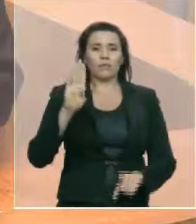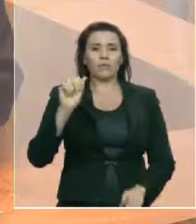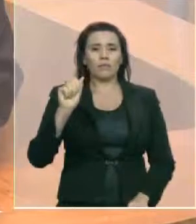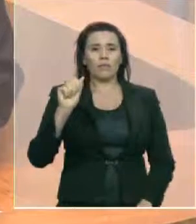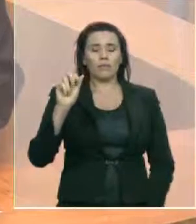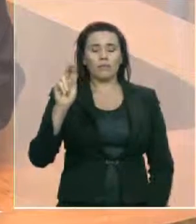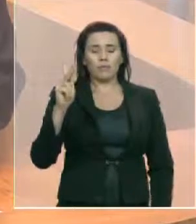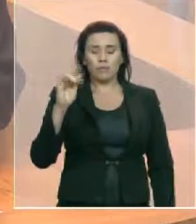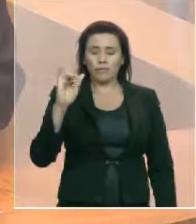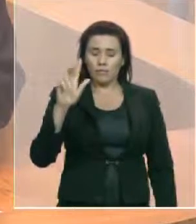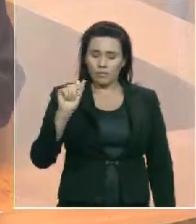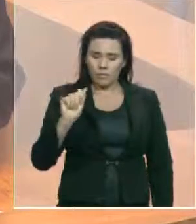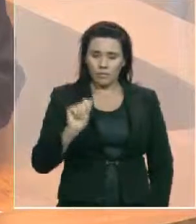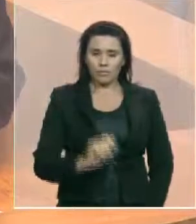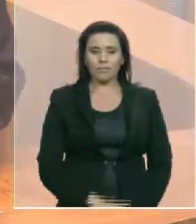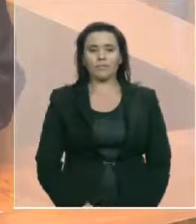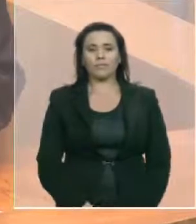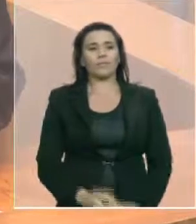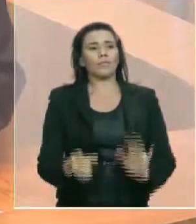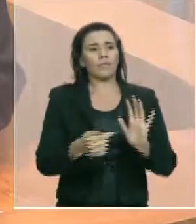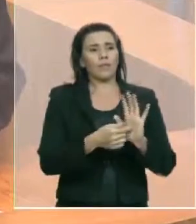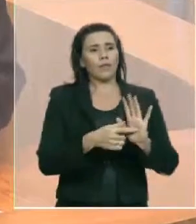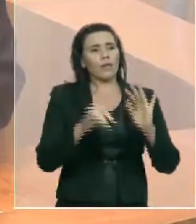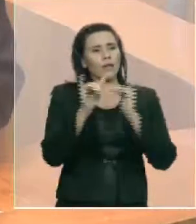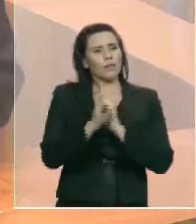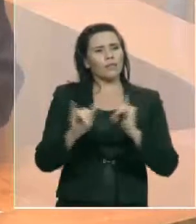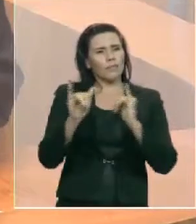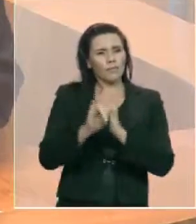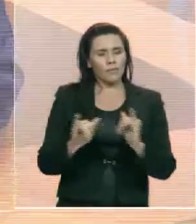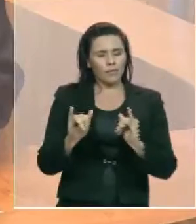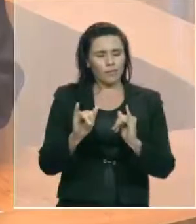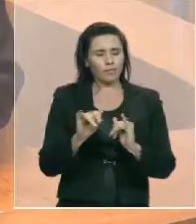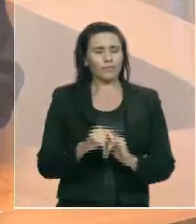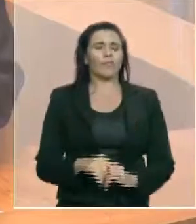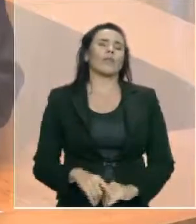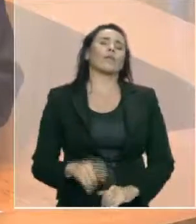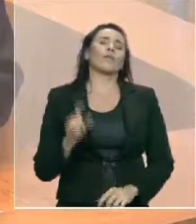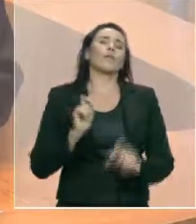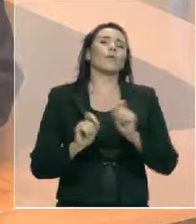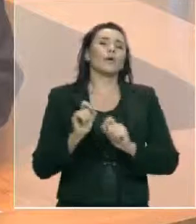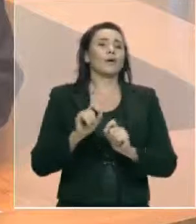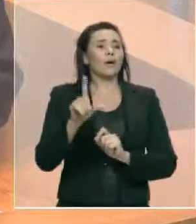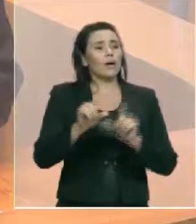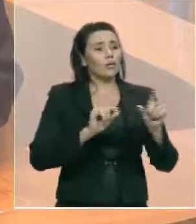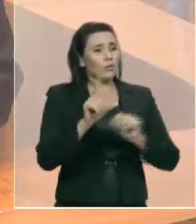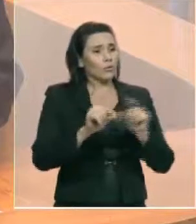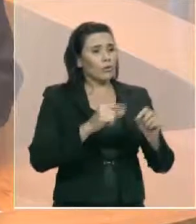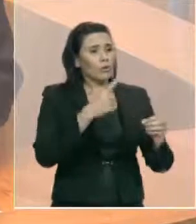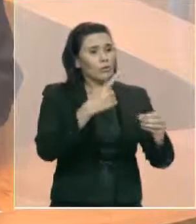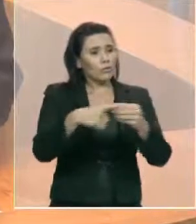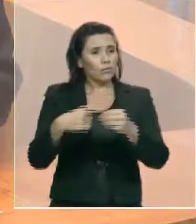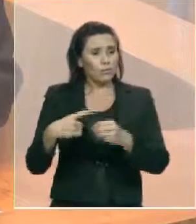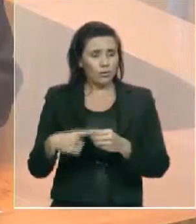União prevê a seleção, os municípios